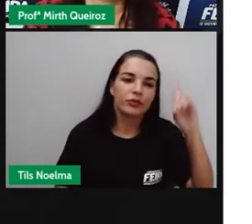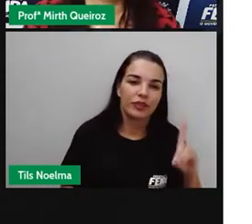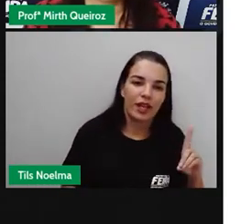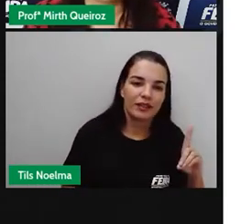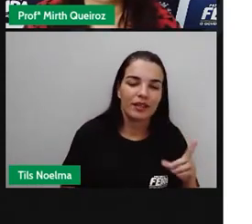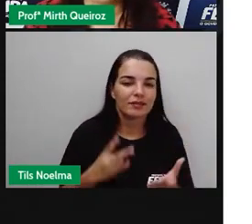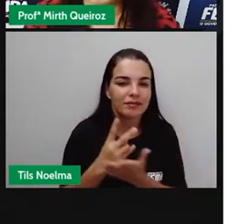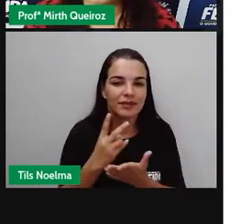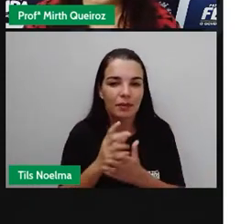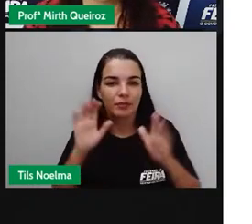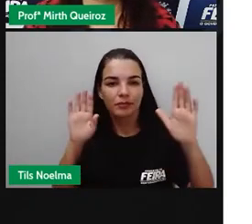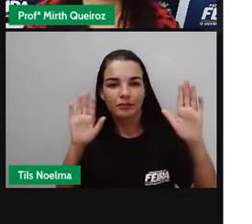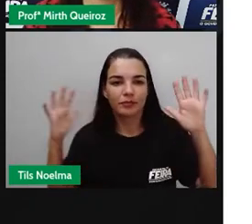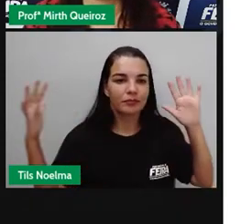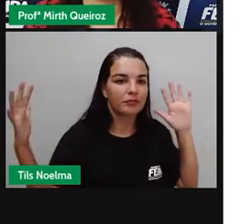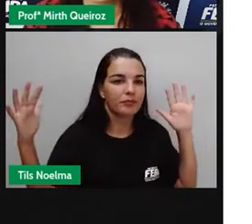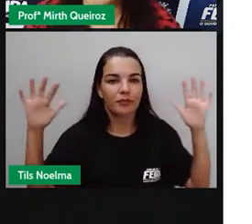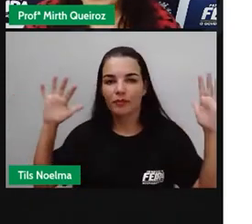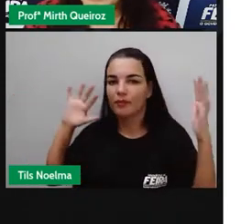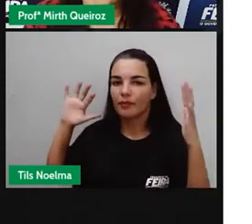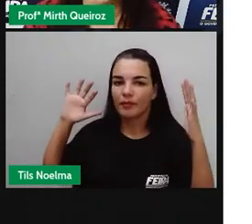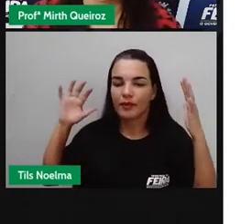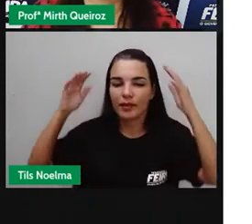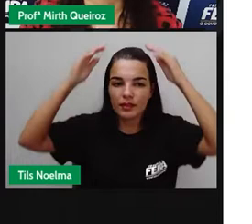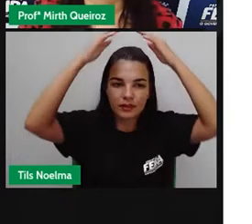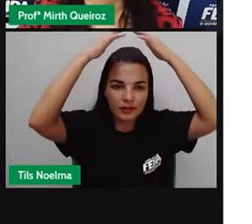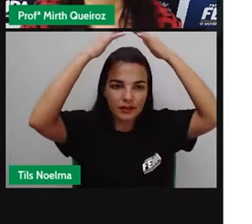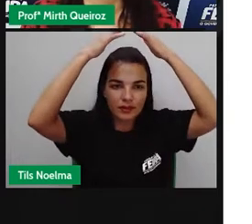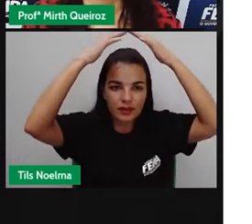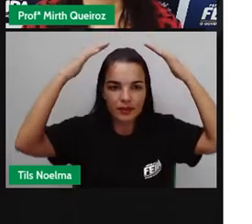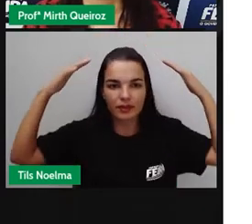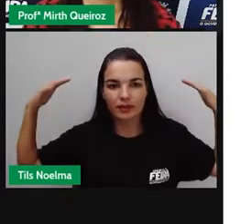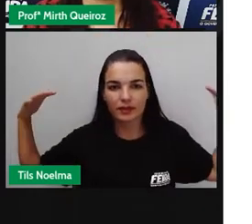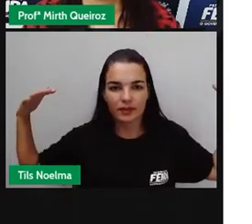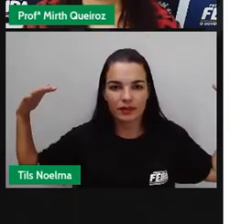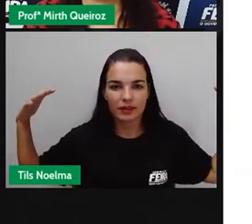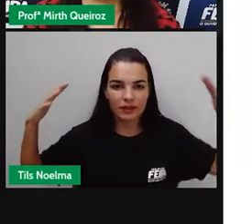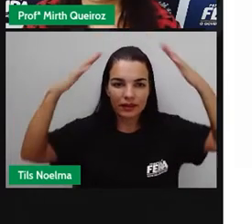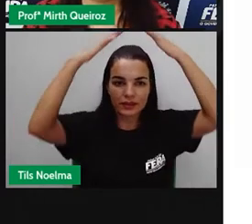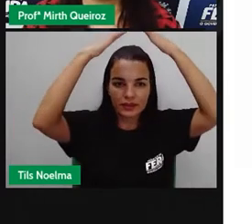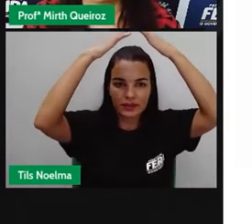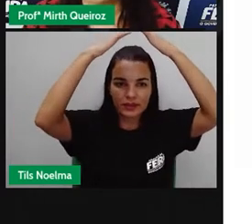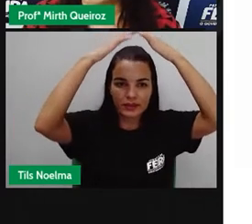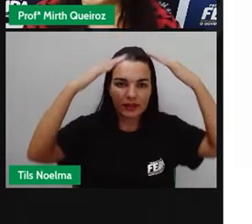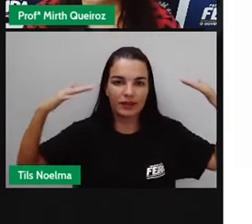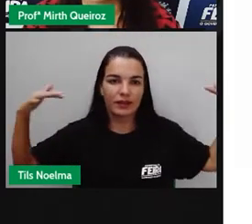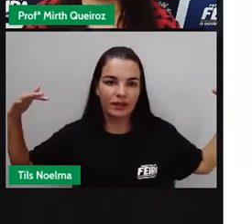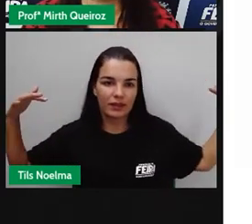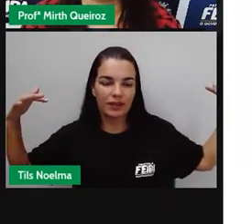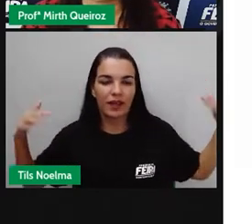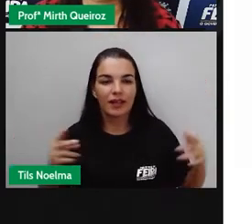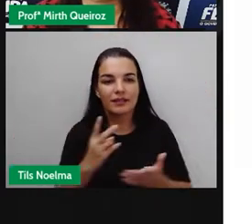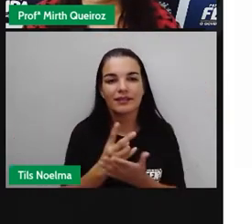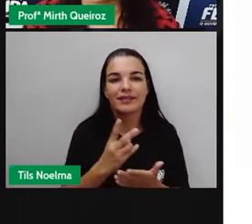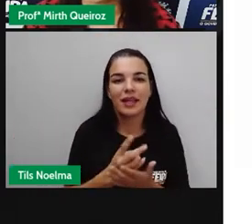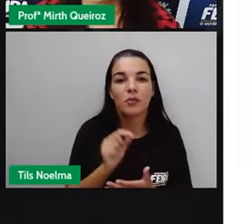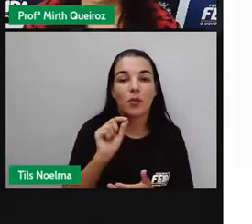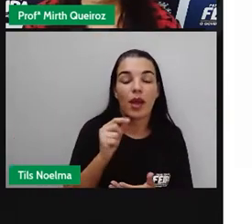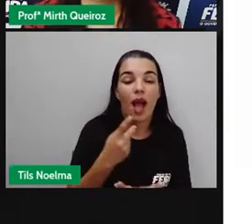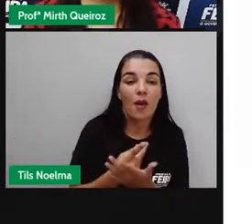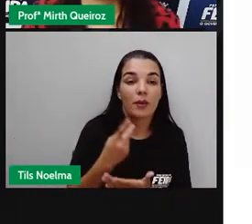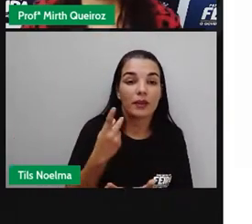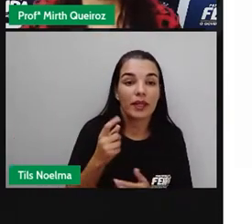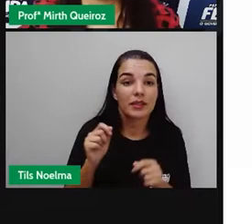né? E aí, tem um movimento de descoroar, que quando eles tiram os braços que formam a roda. Lembrando que, para isso